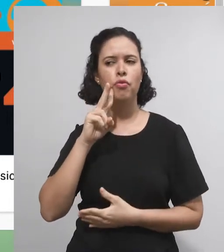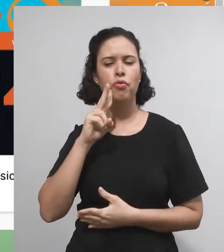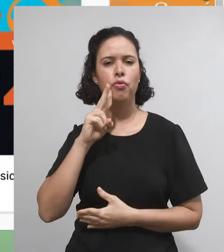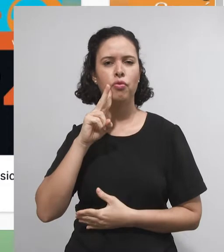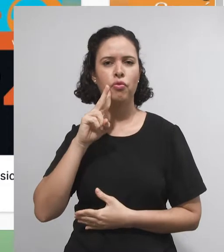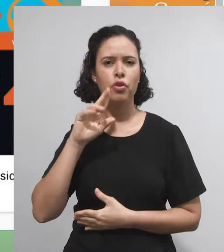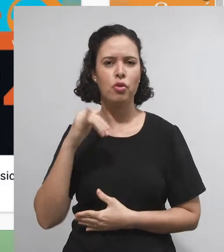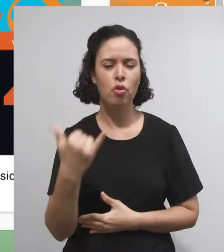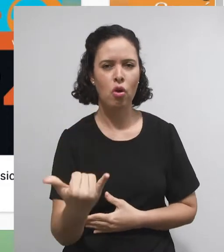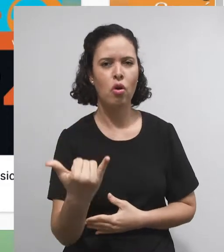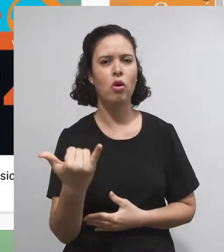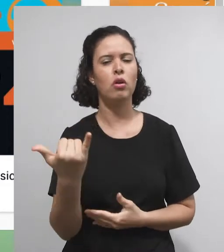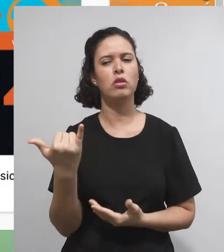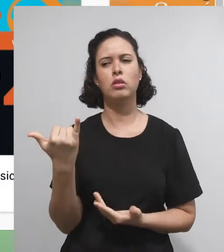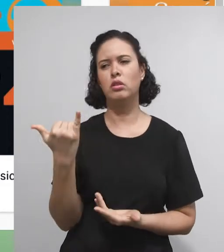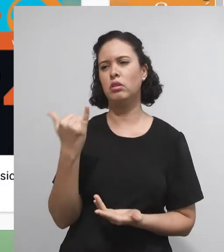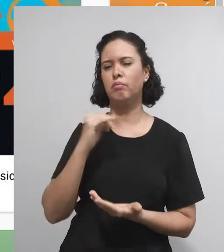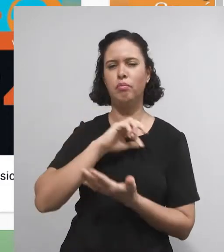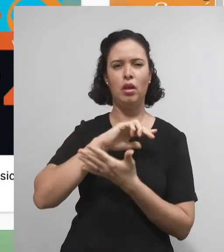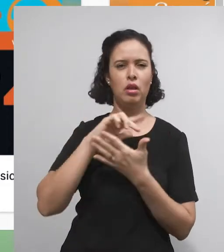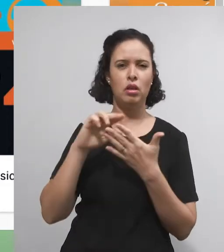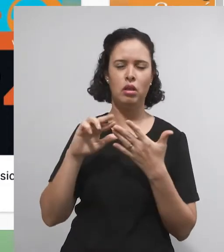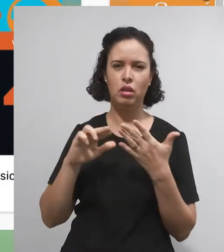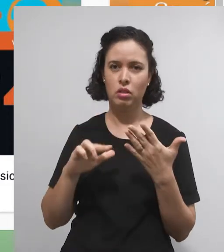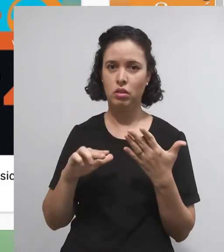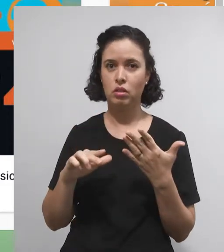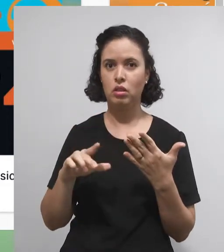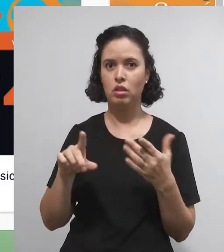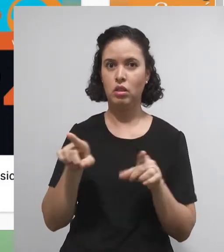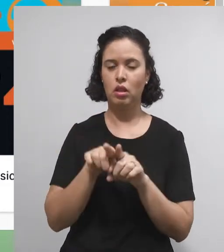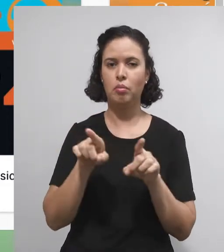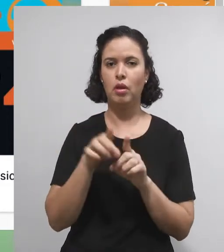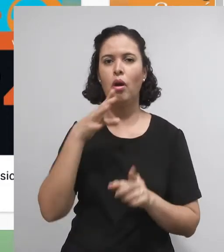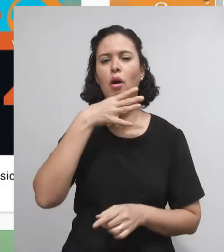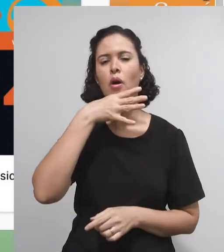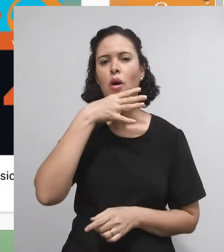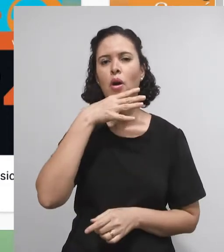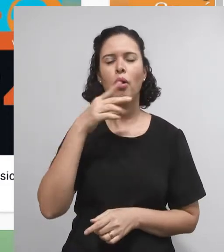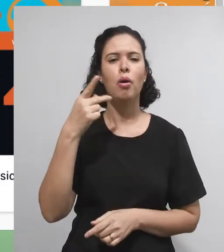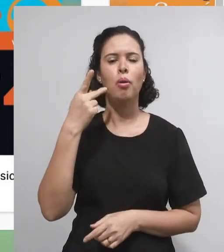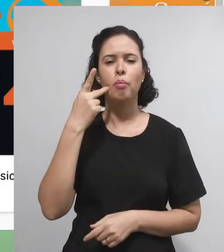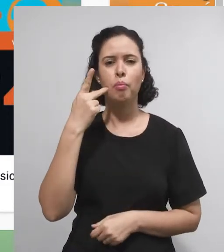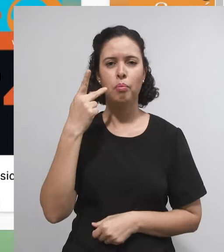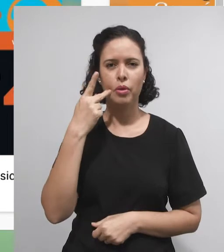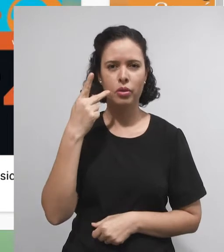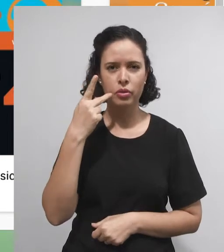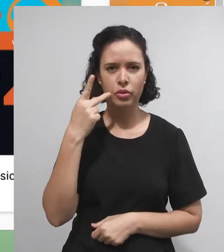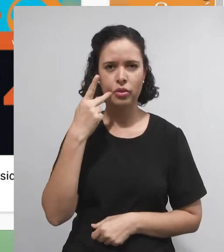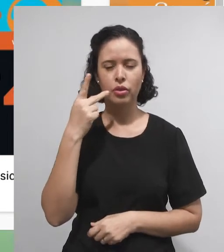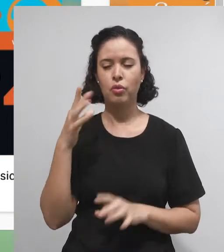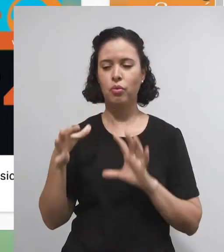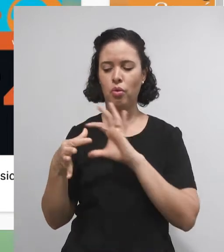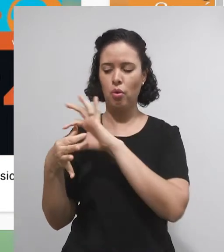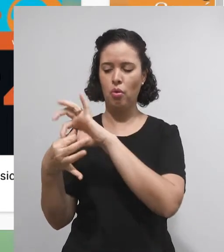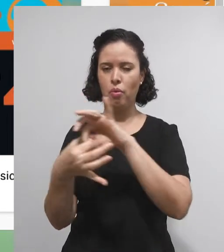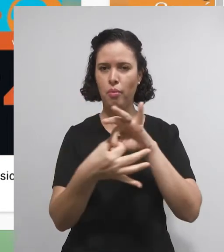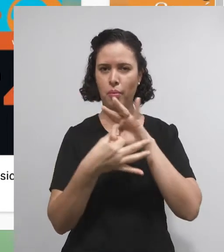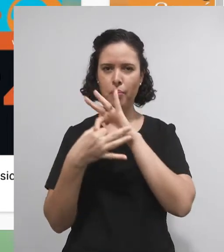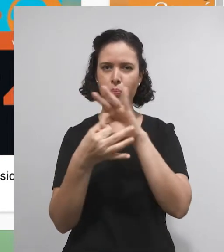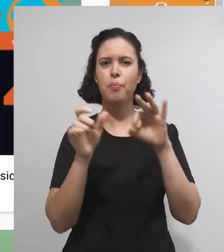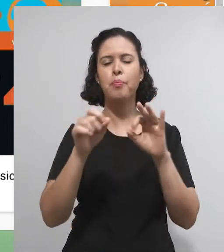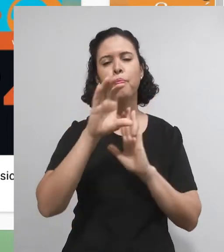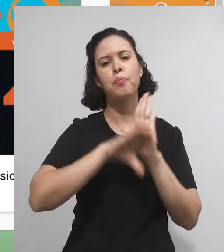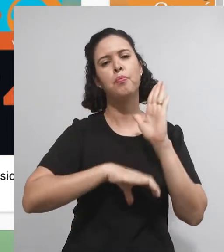Vygotsky, Vallon, o Watson e todos eles que vão, não poderia esquecer Piaget, todos eles que vão intercalar